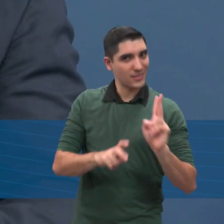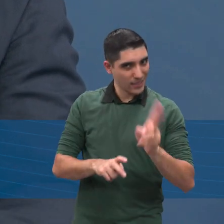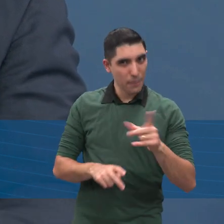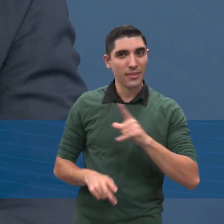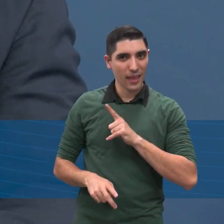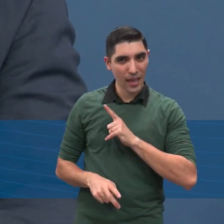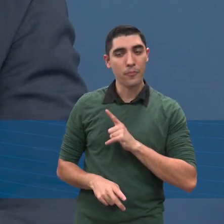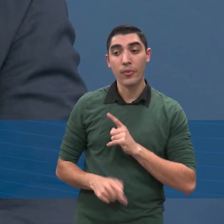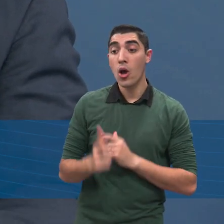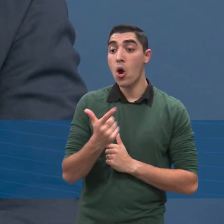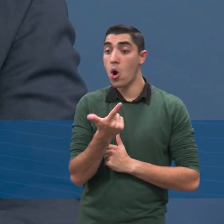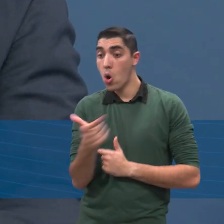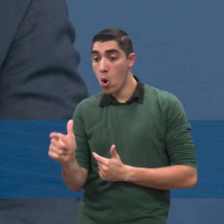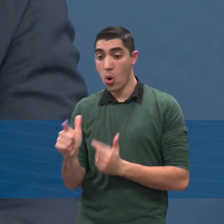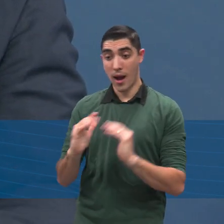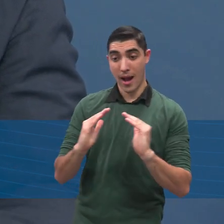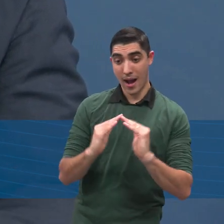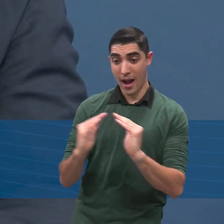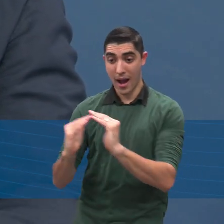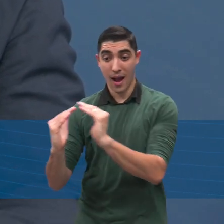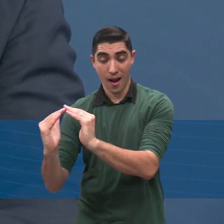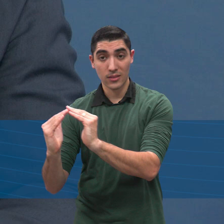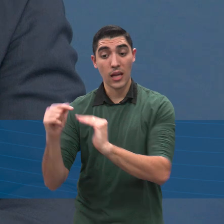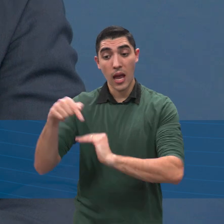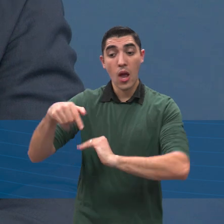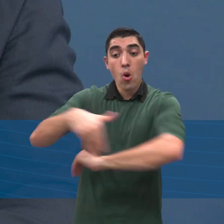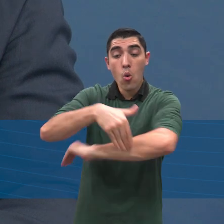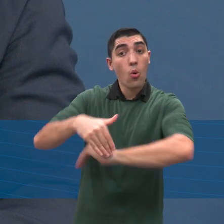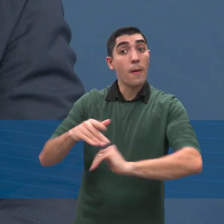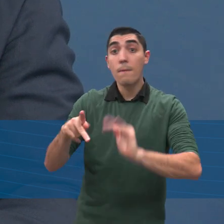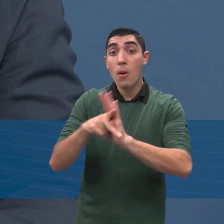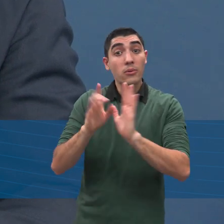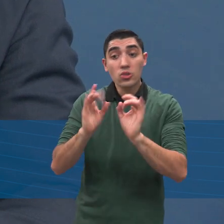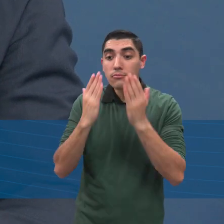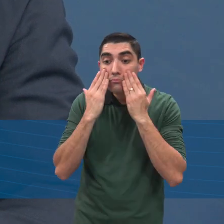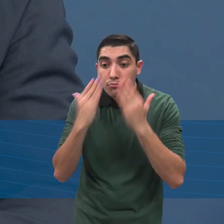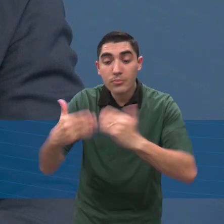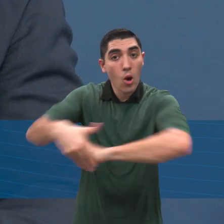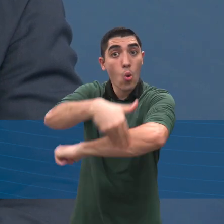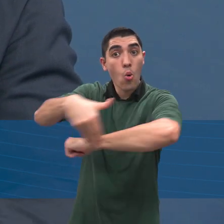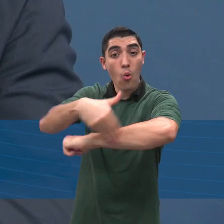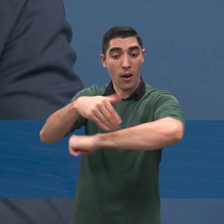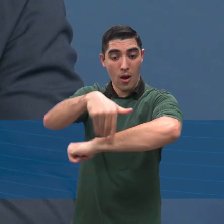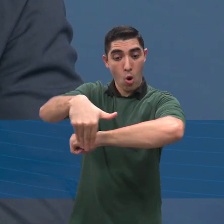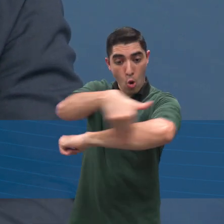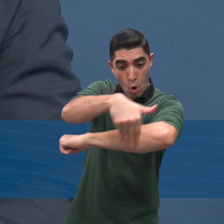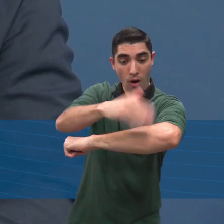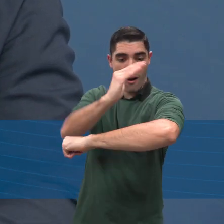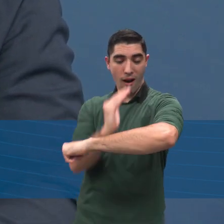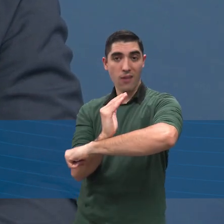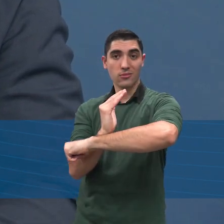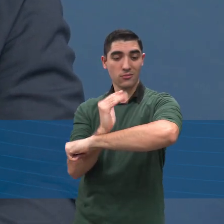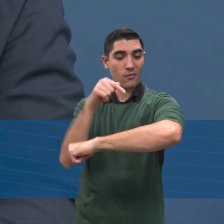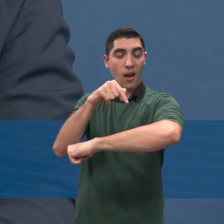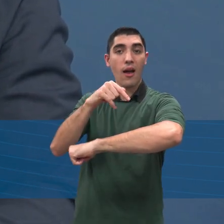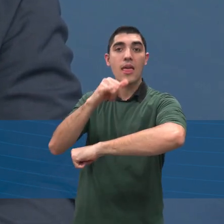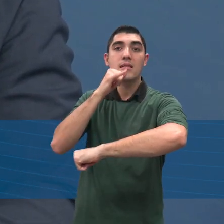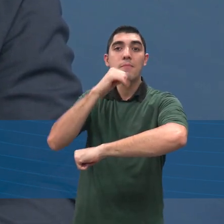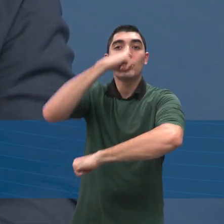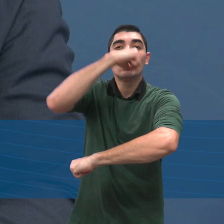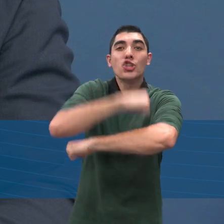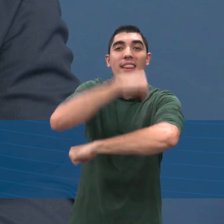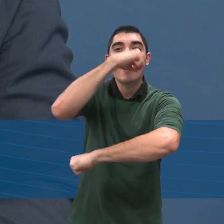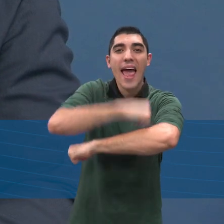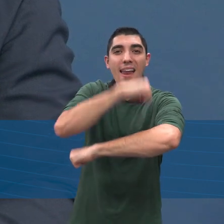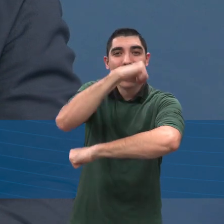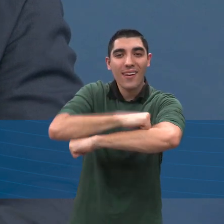casas, em algumas ruas eram construídas já direto na calçada, então praticamente você passa na porta do quarto,